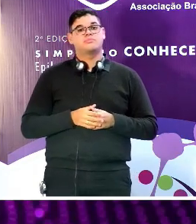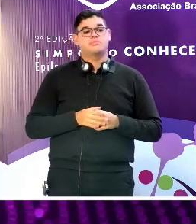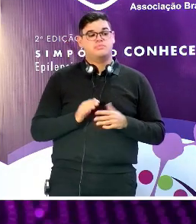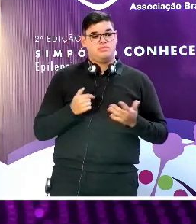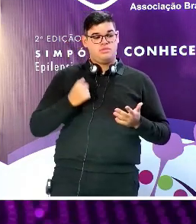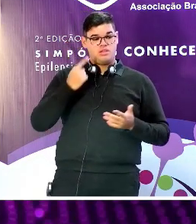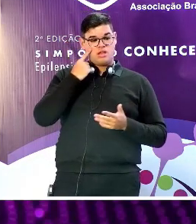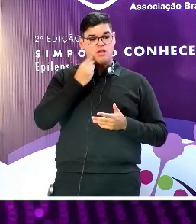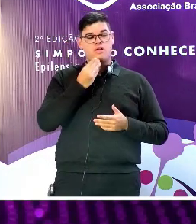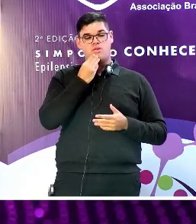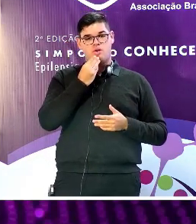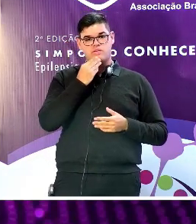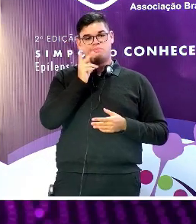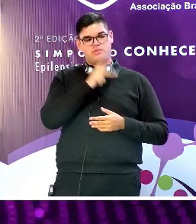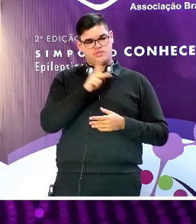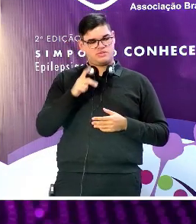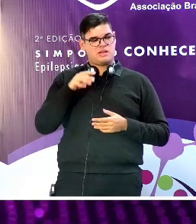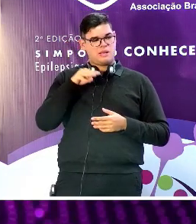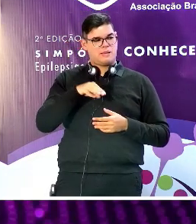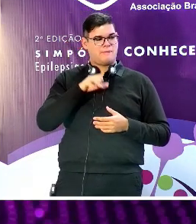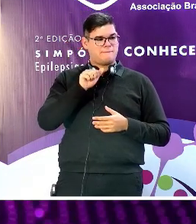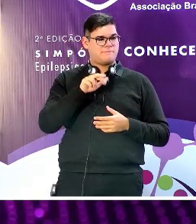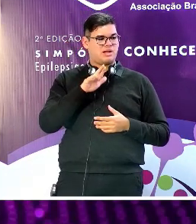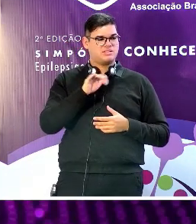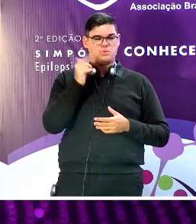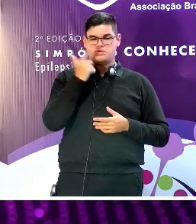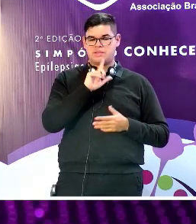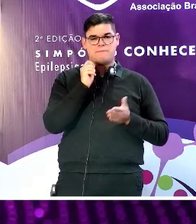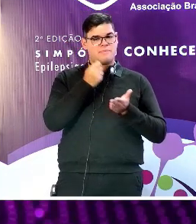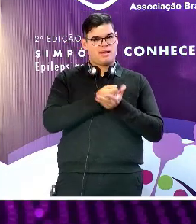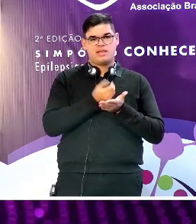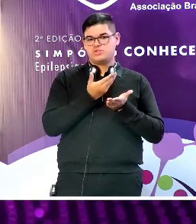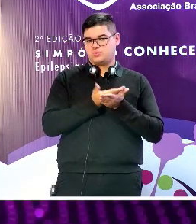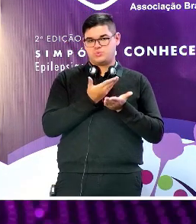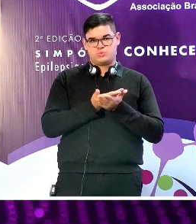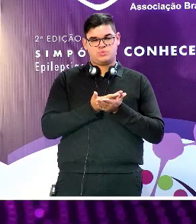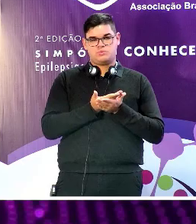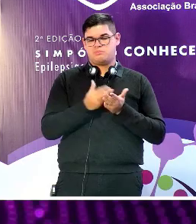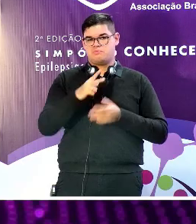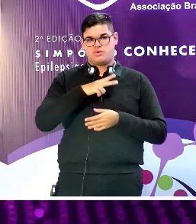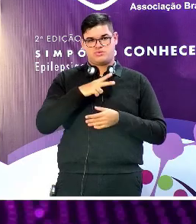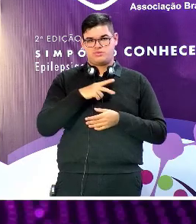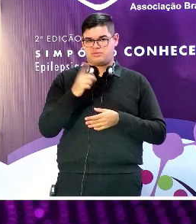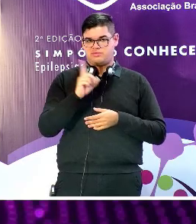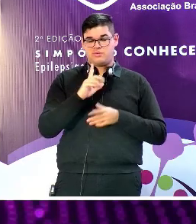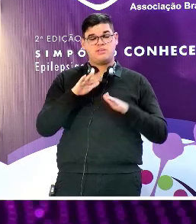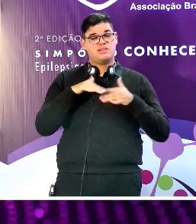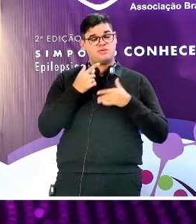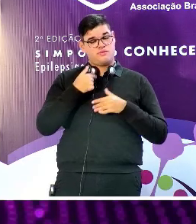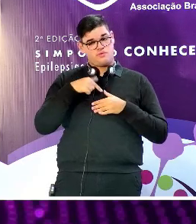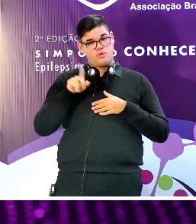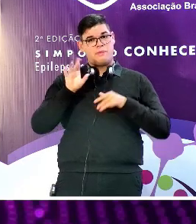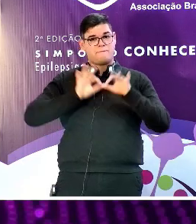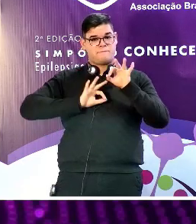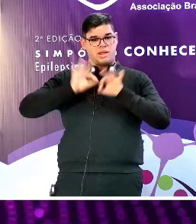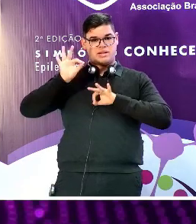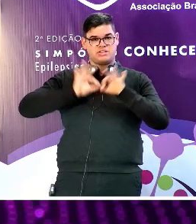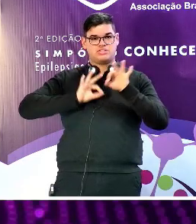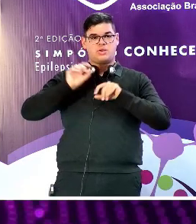Márcia, funcionária, não conseguia pagar estudos clínicos, então a gente foi planejar um medicamento